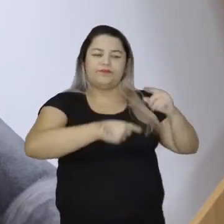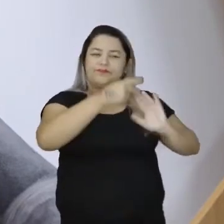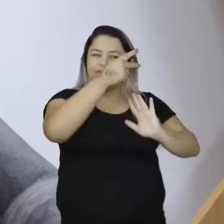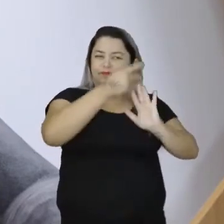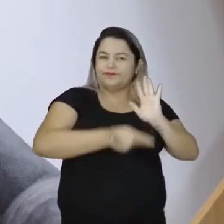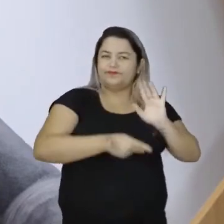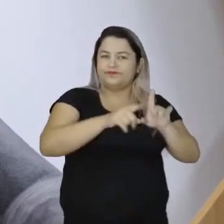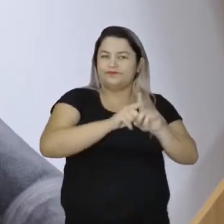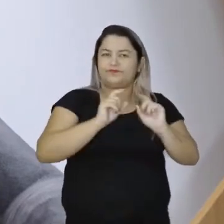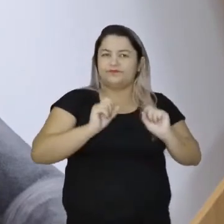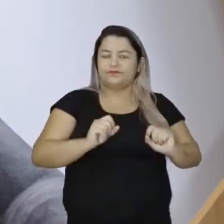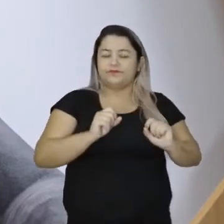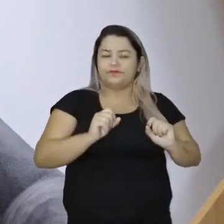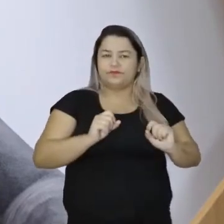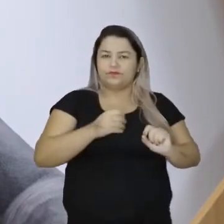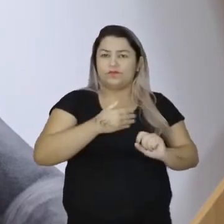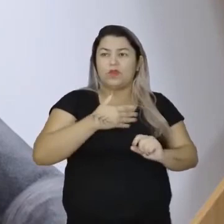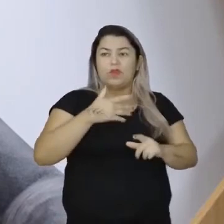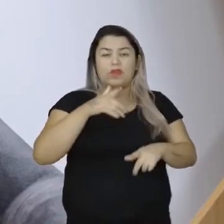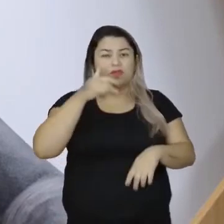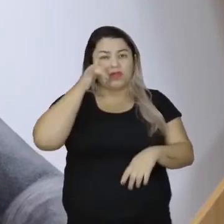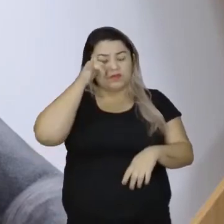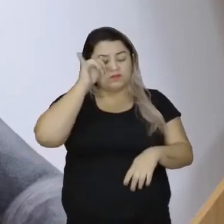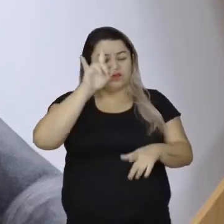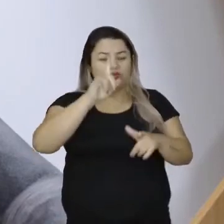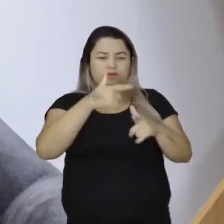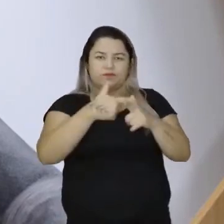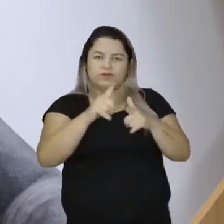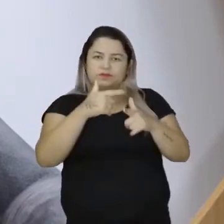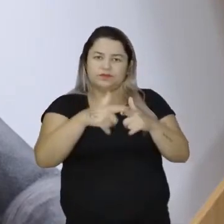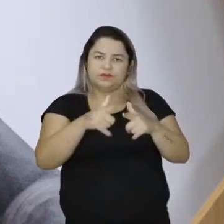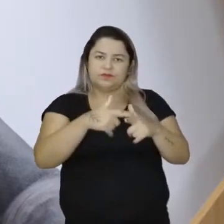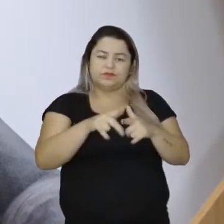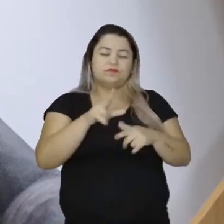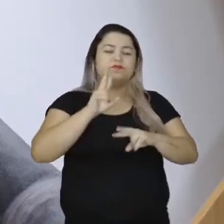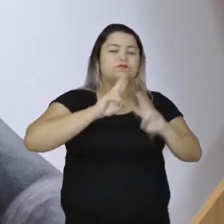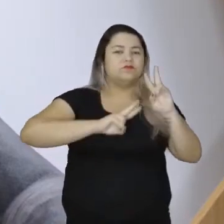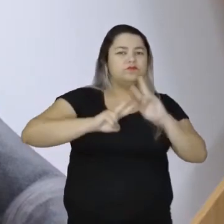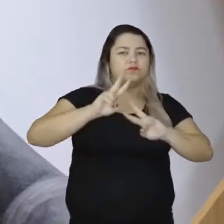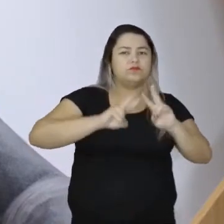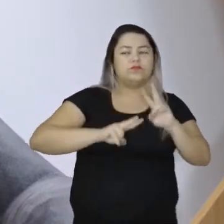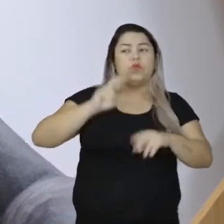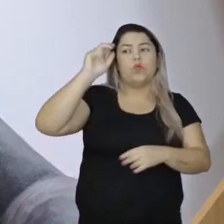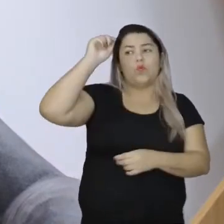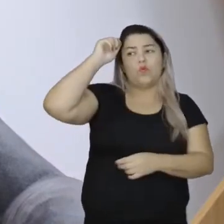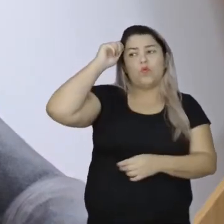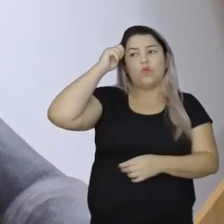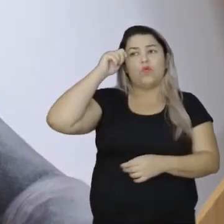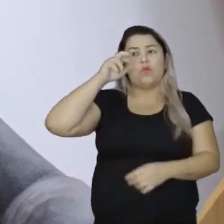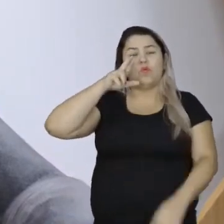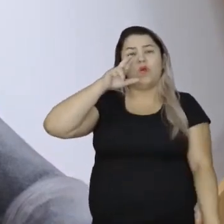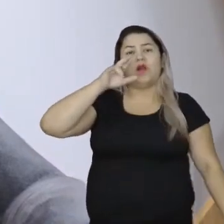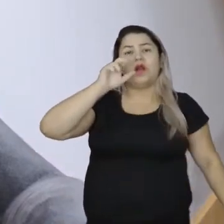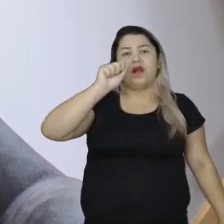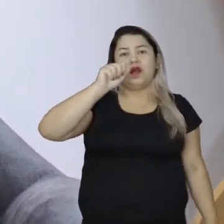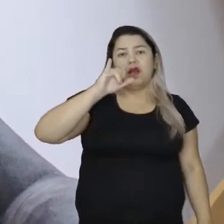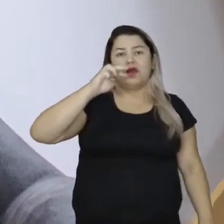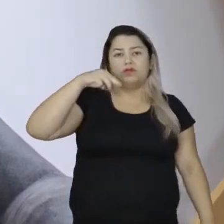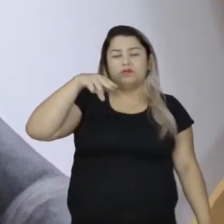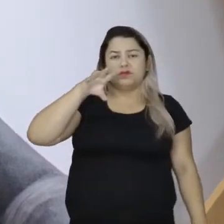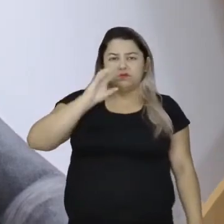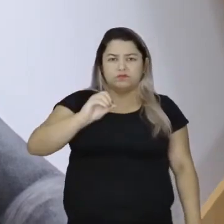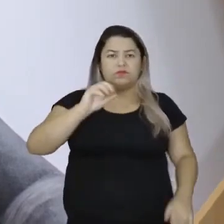enfrentar estes problemas, uma perspectiva de enxergar que há no Brasil um racismo ambiental, porque